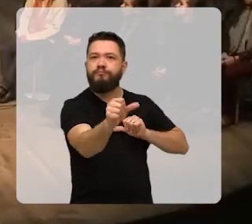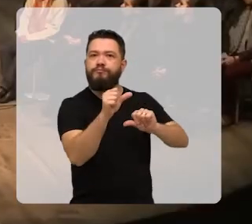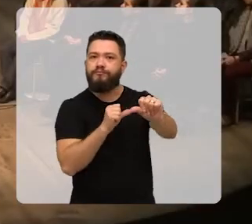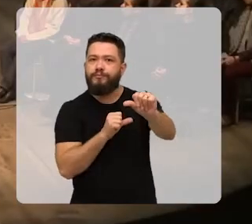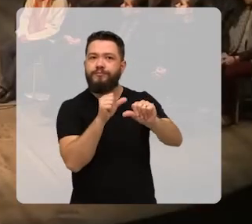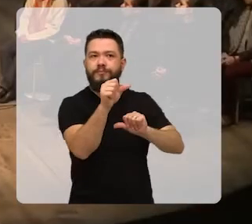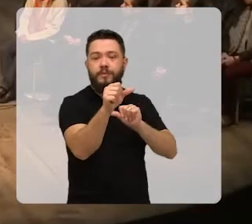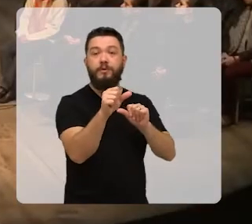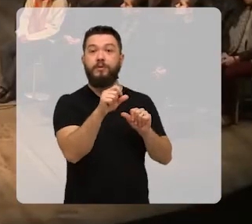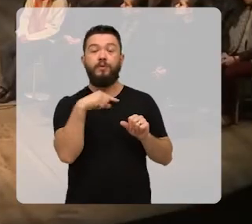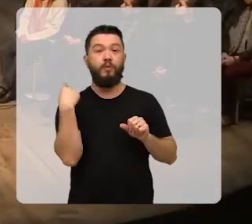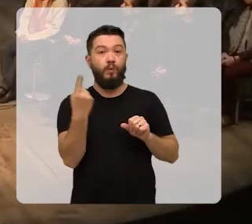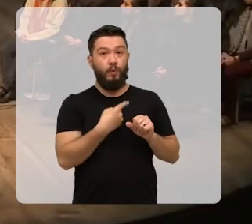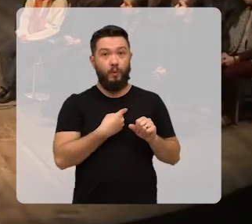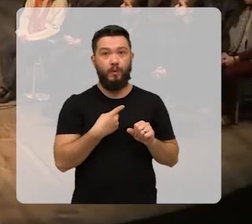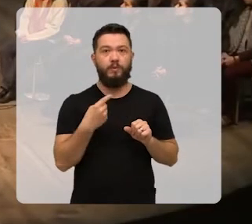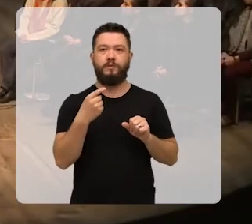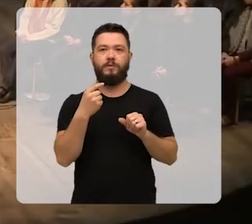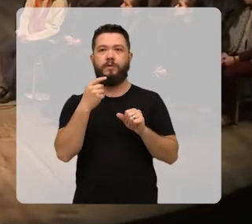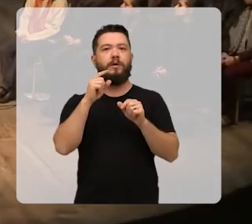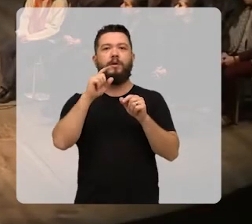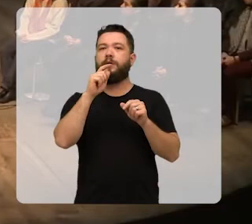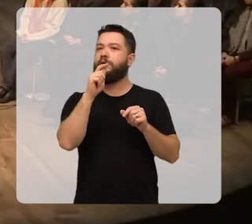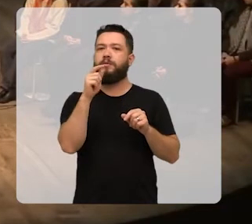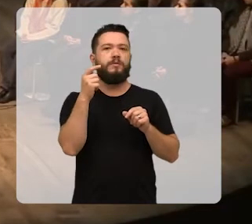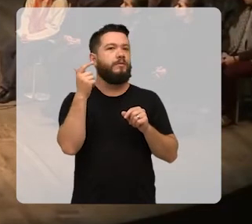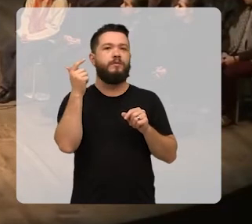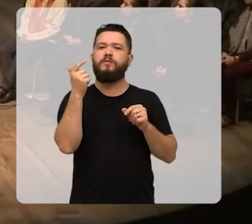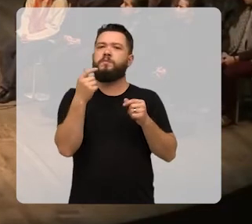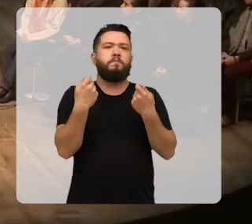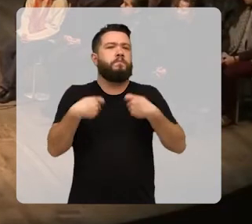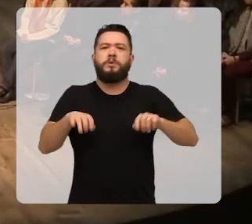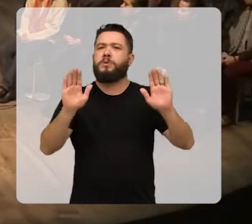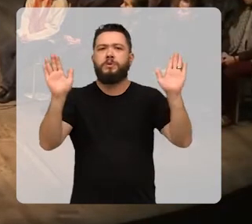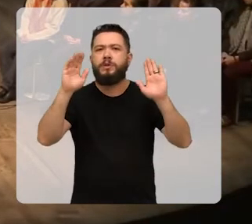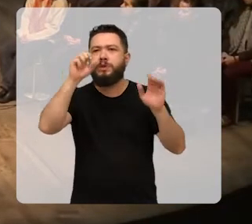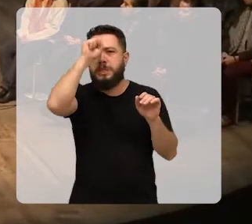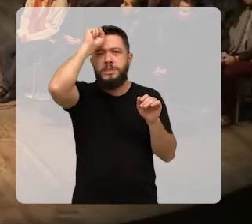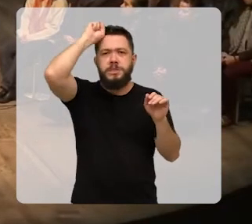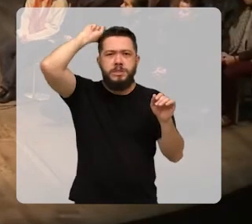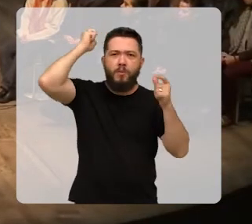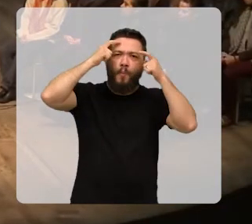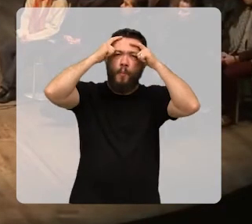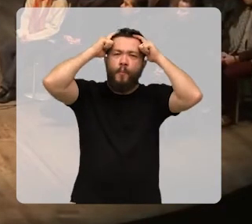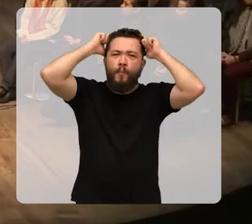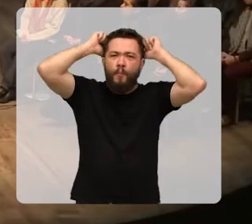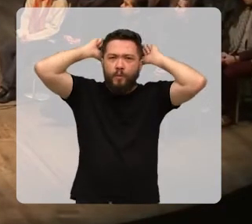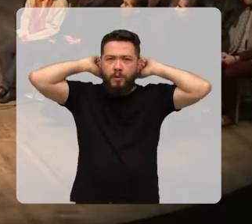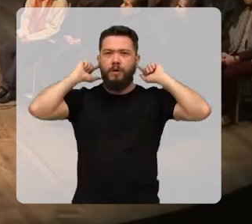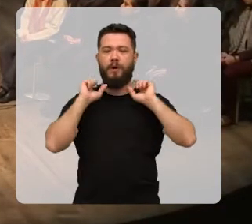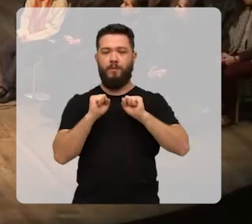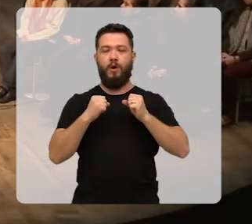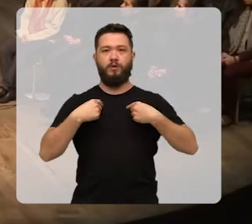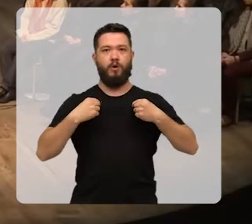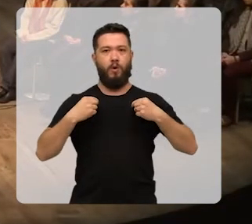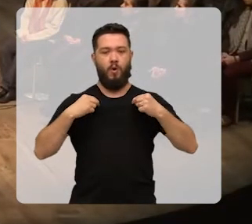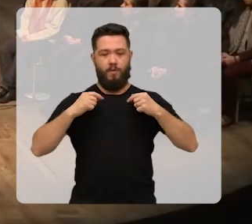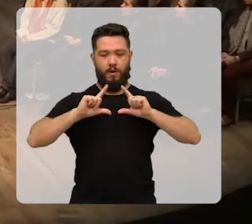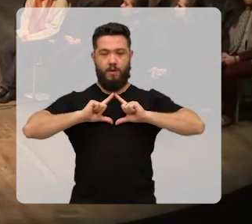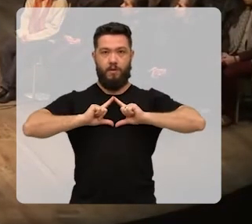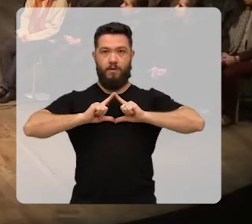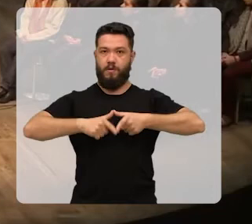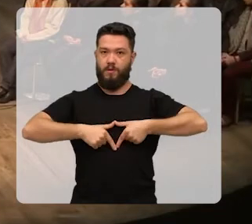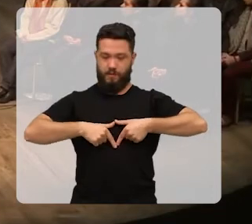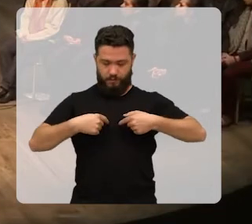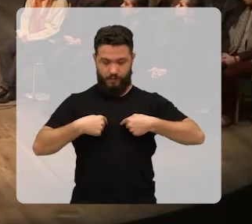e não tivemos o cabelo raspado. Podíamos usar nossa roupa como a estrela. Ao chegar em